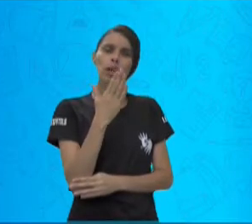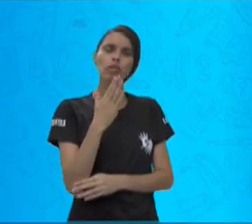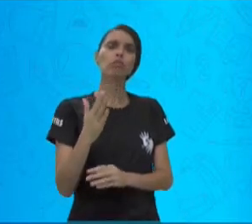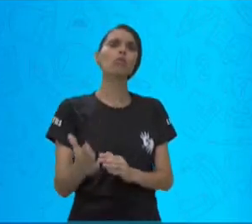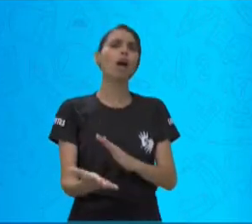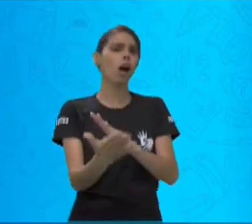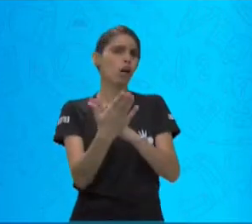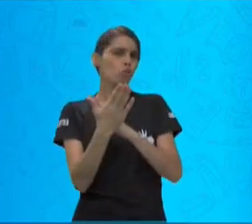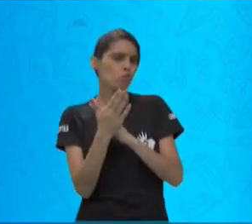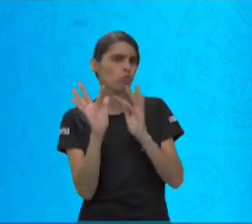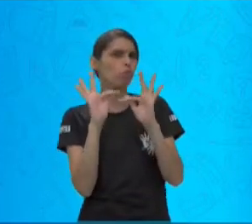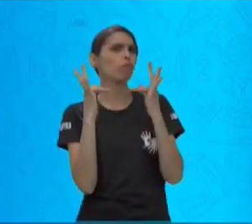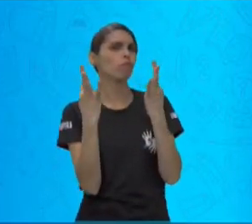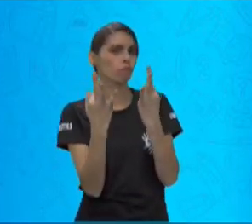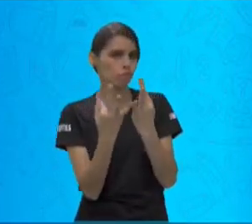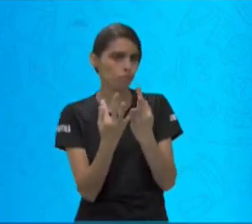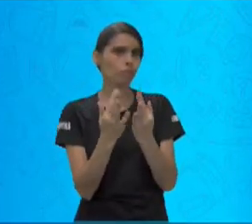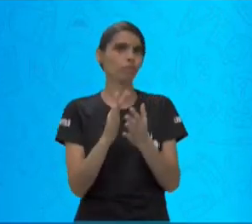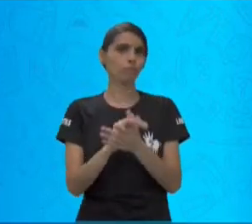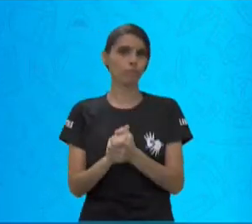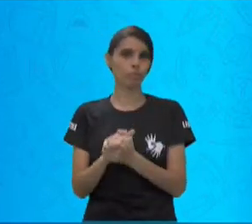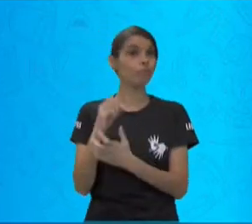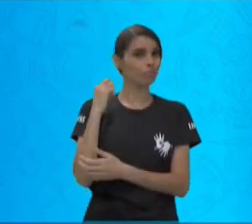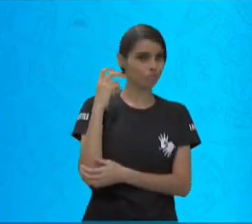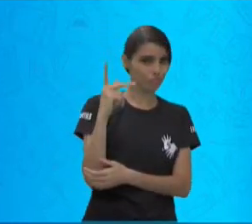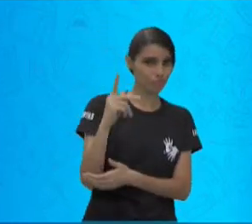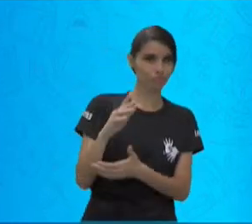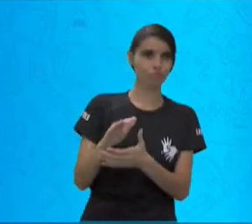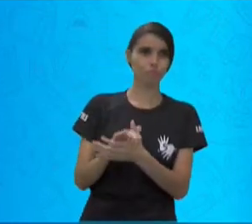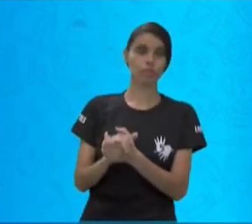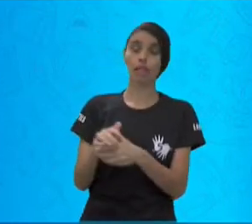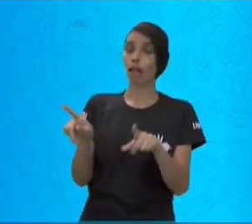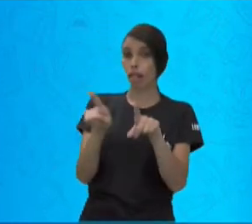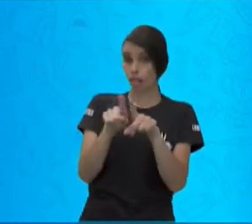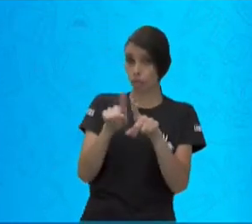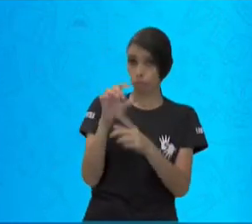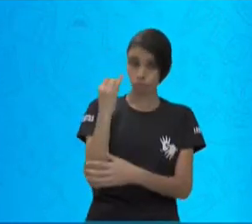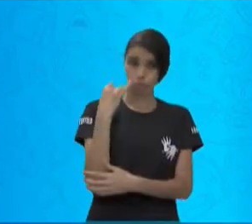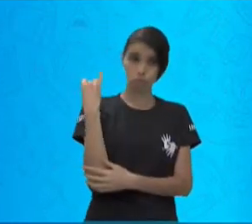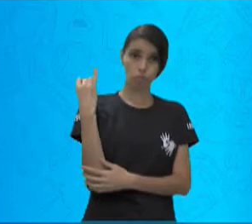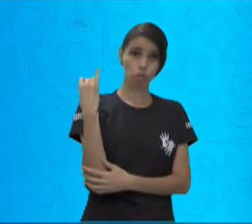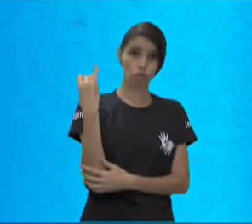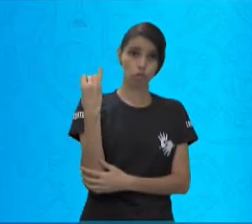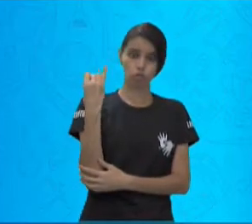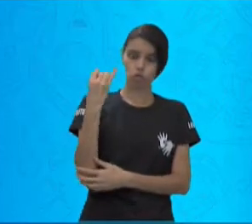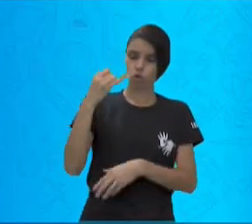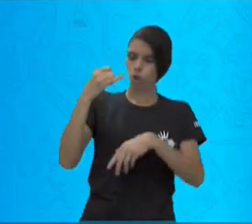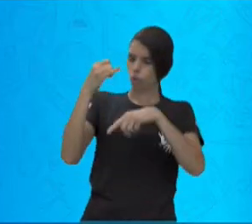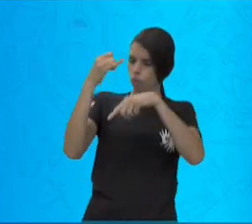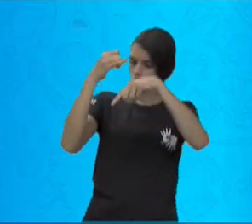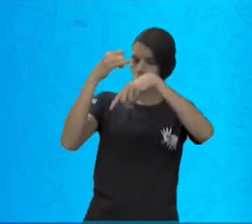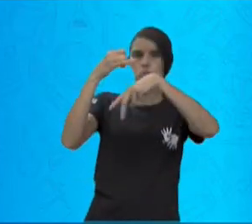e para finalizar a parte da sacola nós vamos cortar o fundo 1